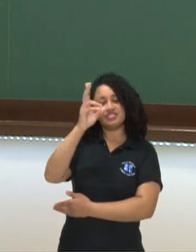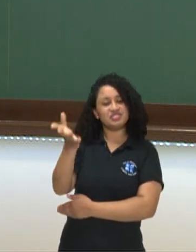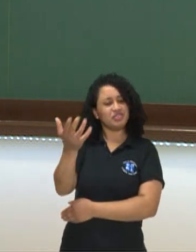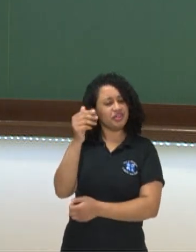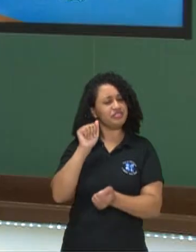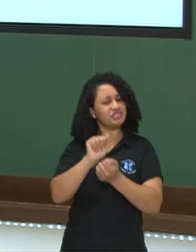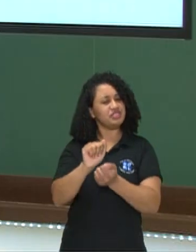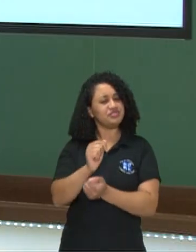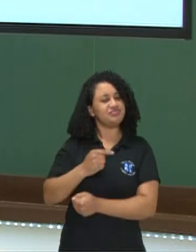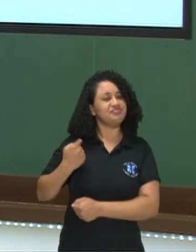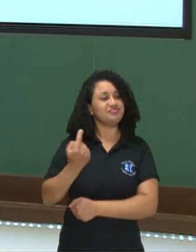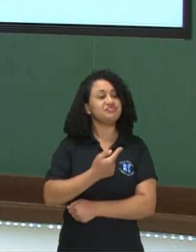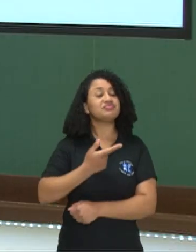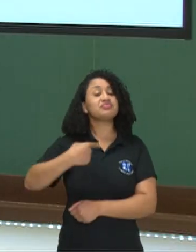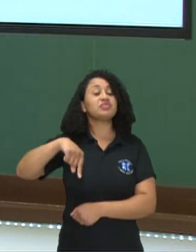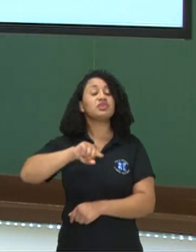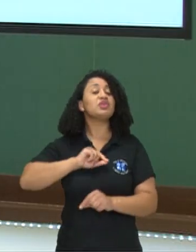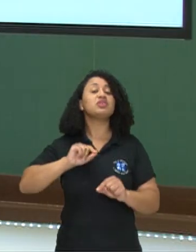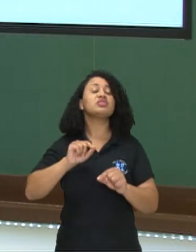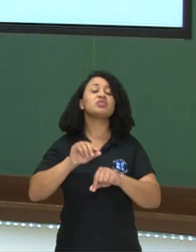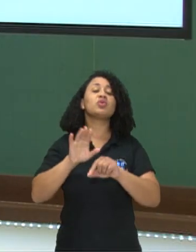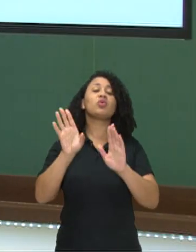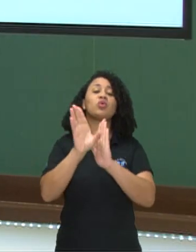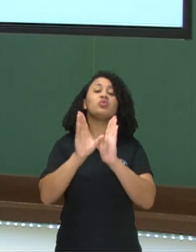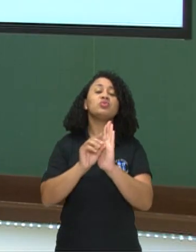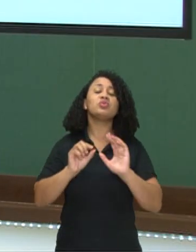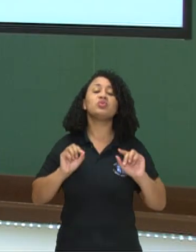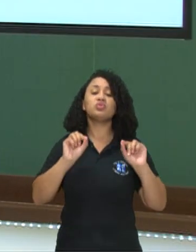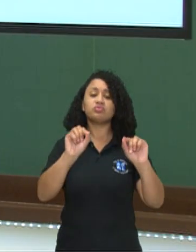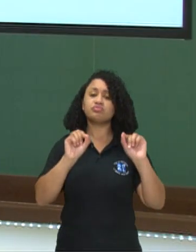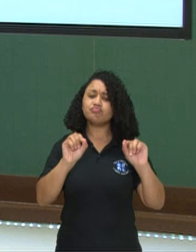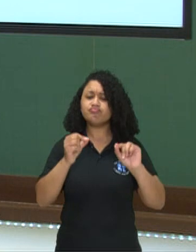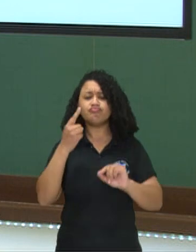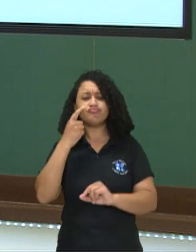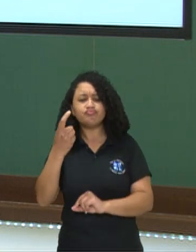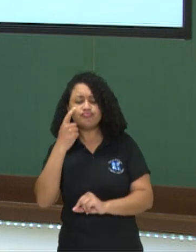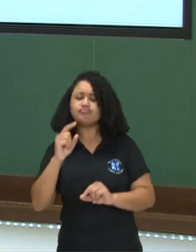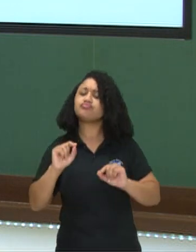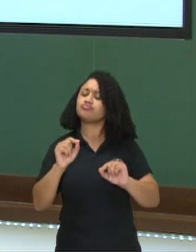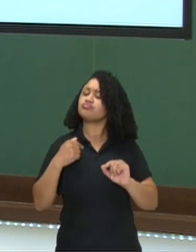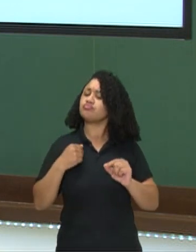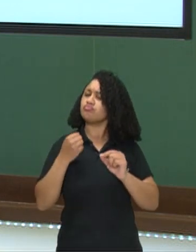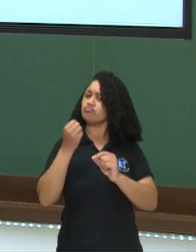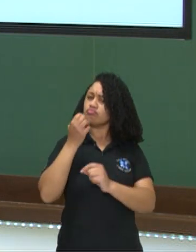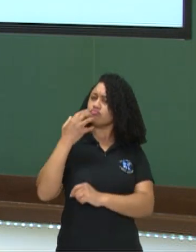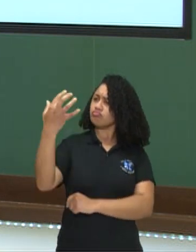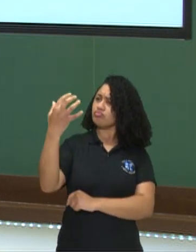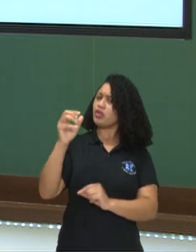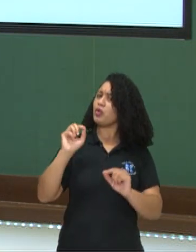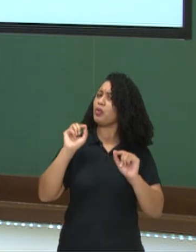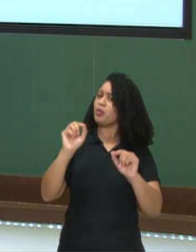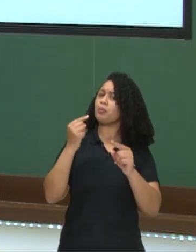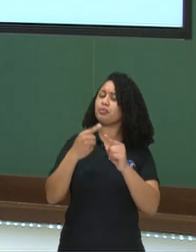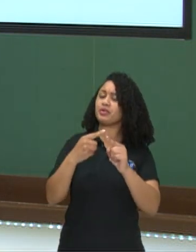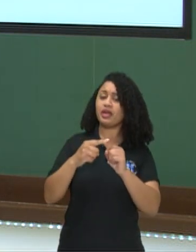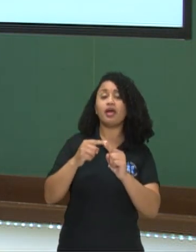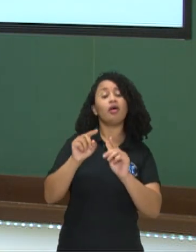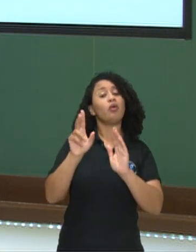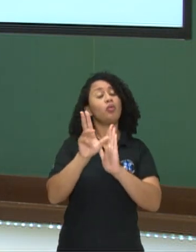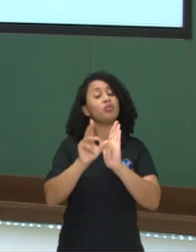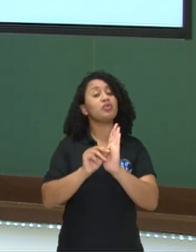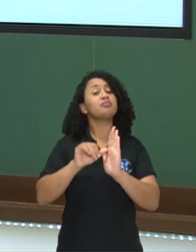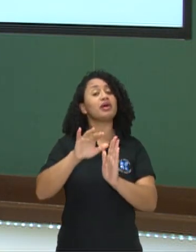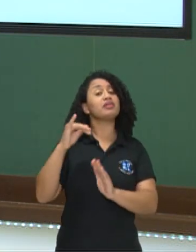a gente! E nós vamos conversar sobre um assunto que interessa e chama a atenção porque um dos assuntos mais importantes